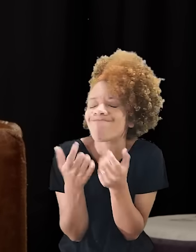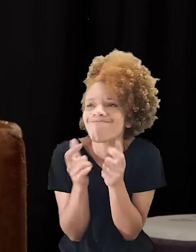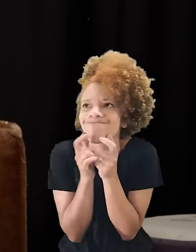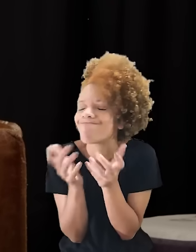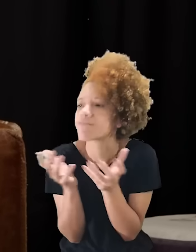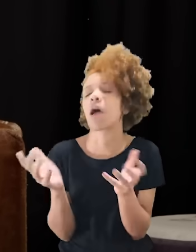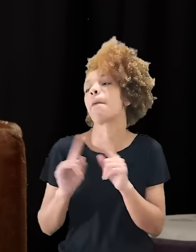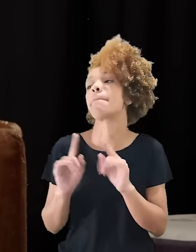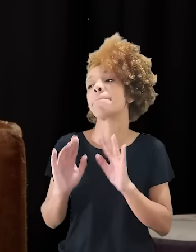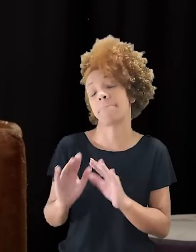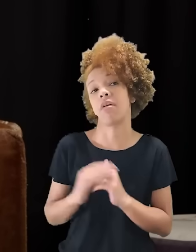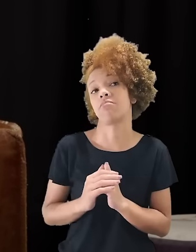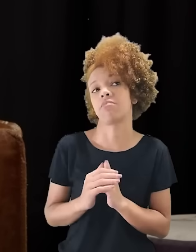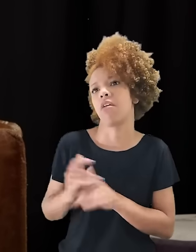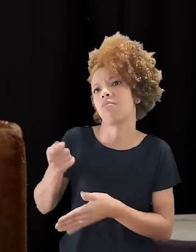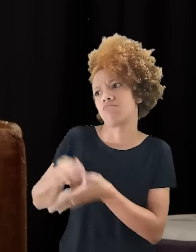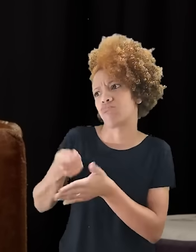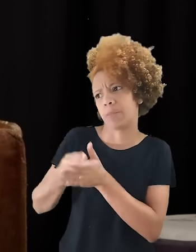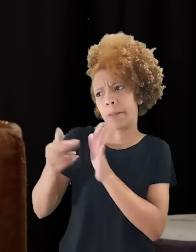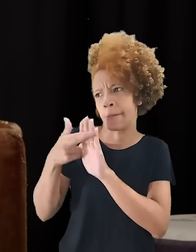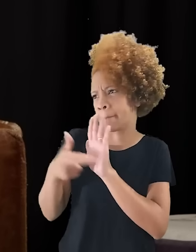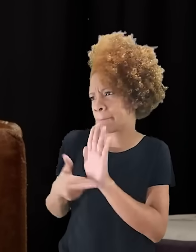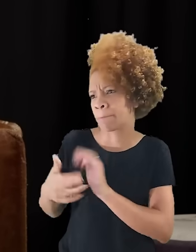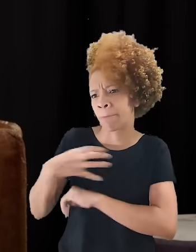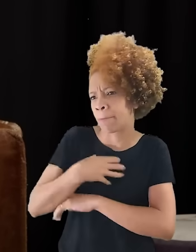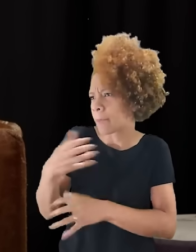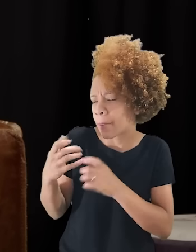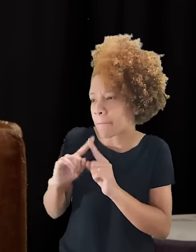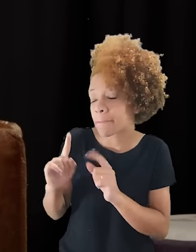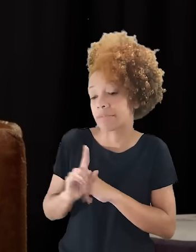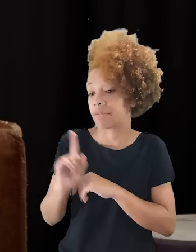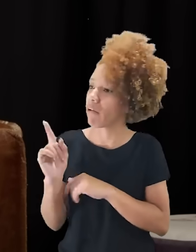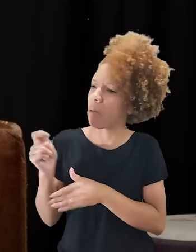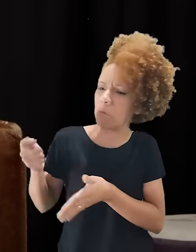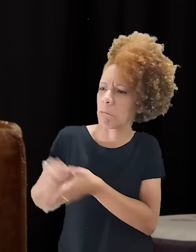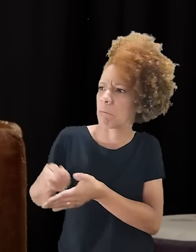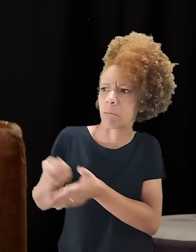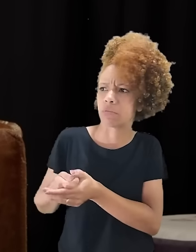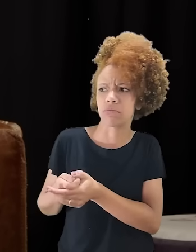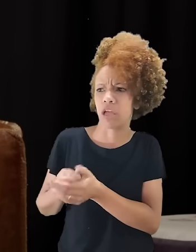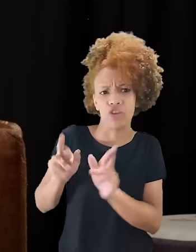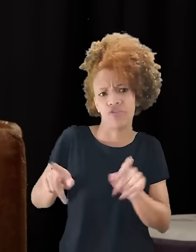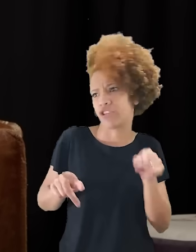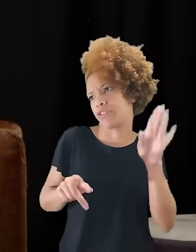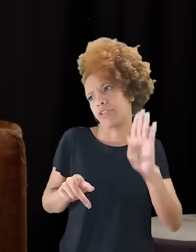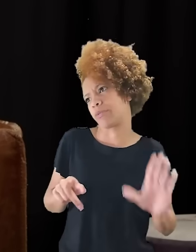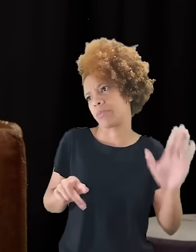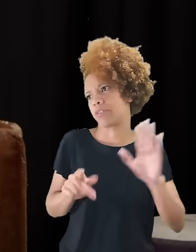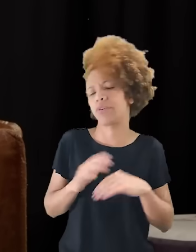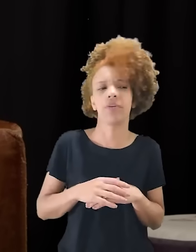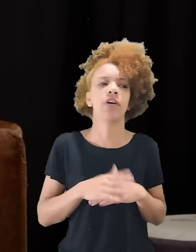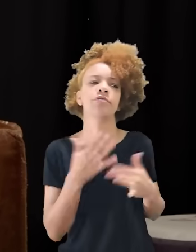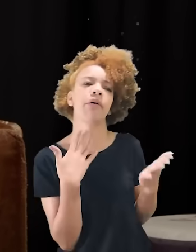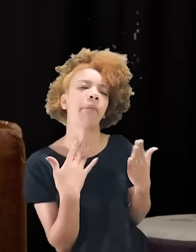mágica s mas eu acho que ele Igual eu falei Eles ditam as regras da maneira que eles querem E lá eles são muito rigorosos não é igual aqui no Brasil que você